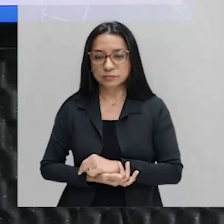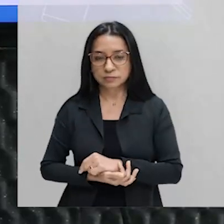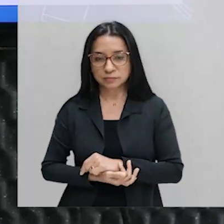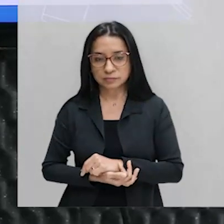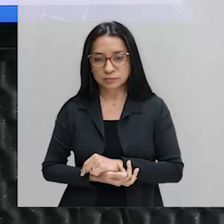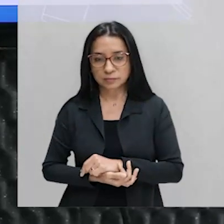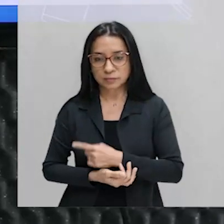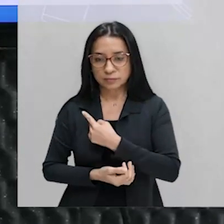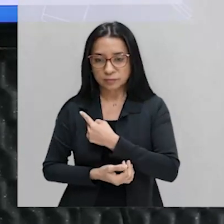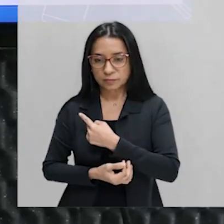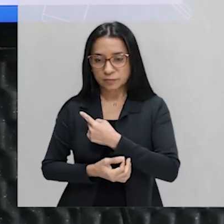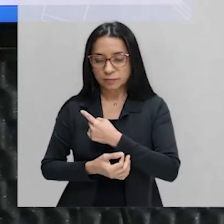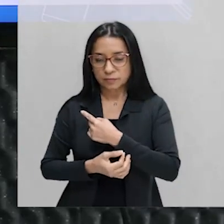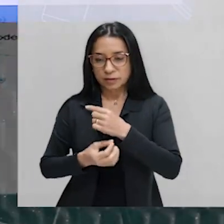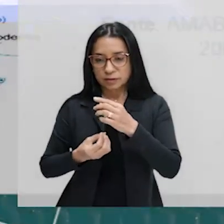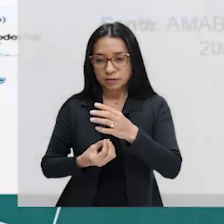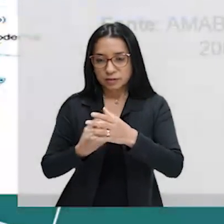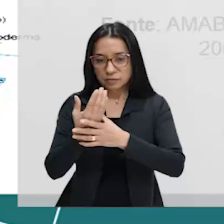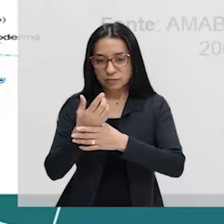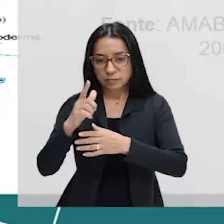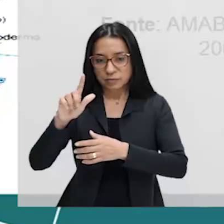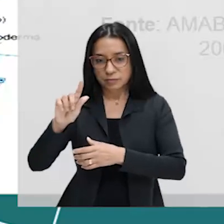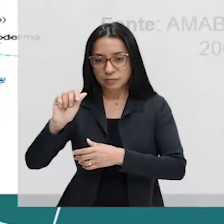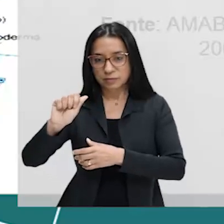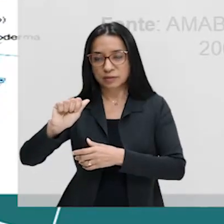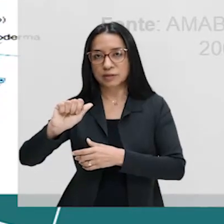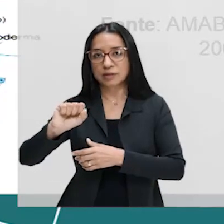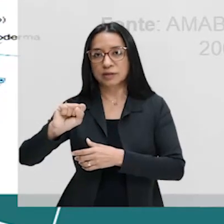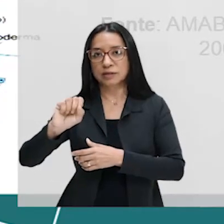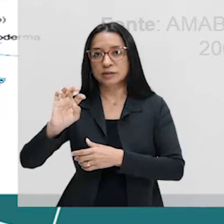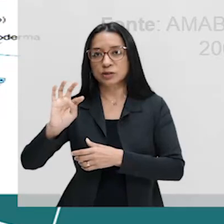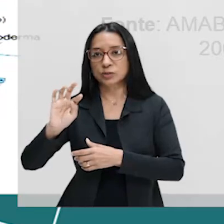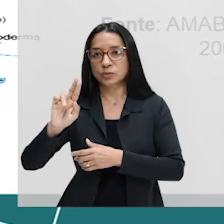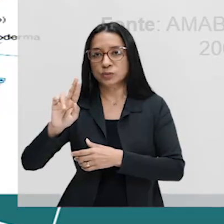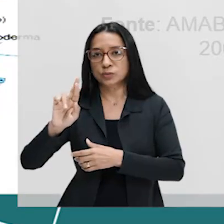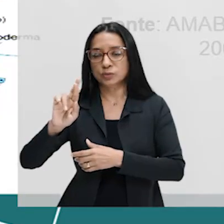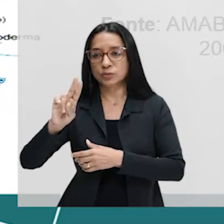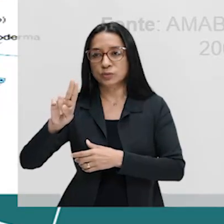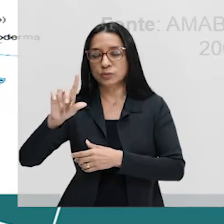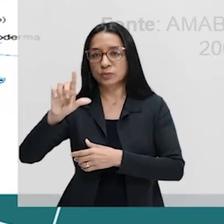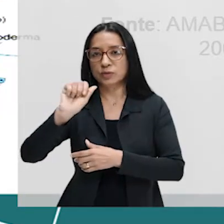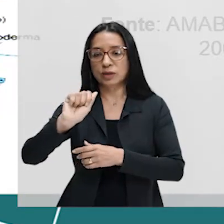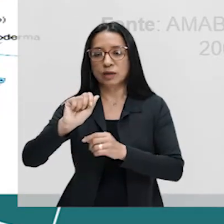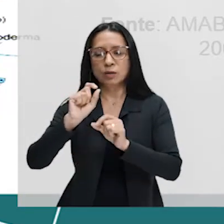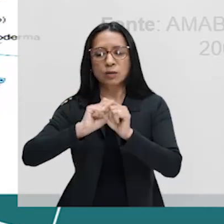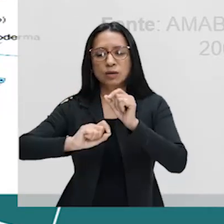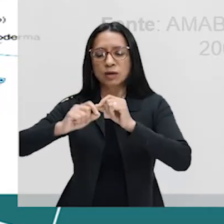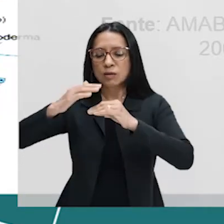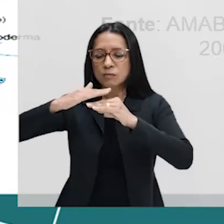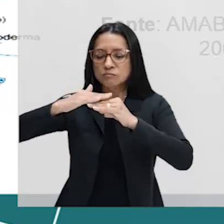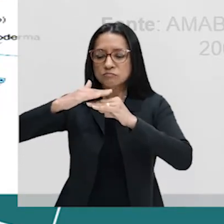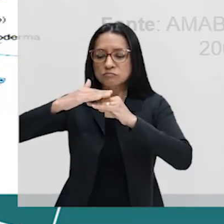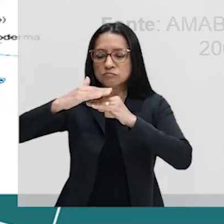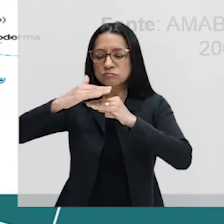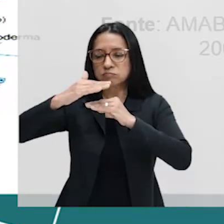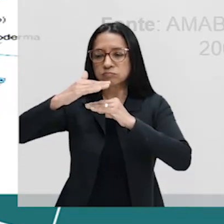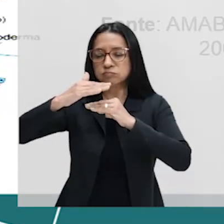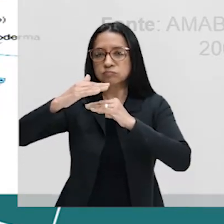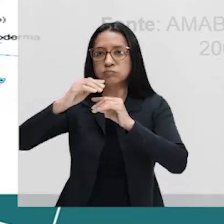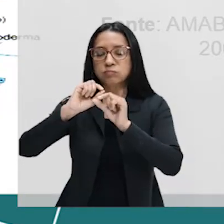primitiva, e aí vai se formar a gástrula. O que é a gástrula? Formação dos folhetos embrionários.